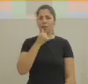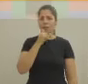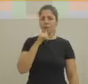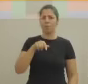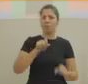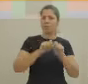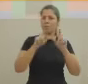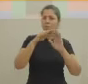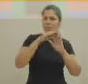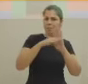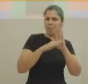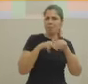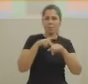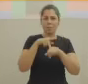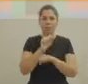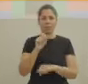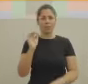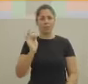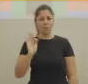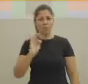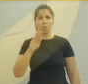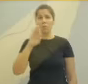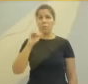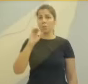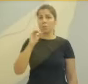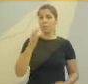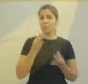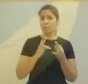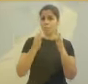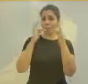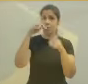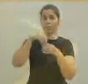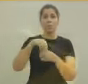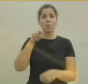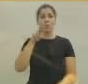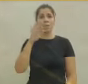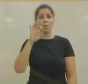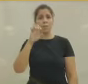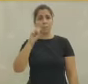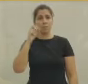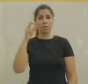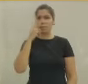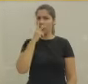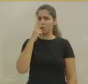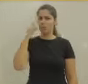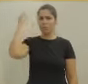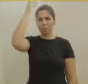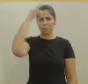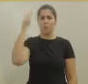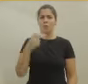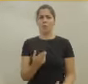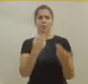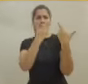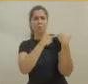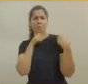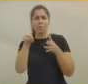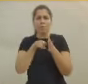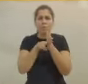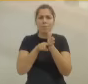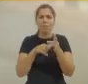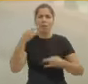Espírito Santo, e responsável pela nossa pesquisa com o robô Mária. Temos já a experiência de vários anos em desenvolver tecnologias assistivas,